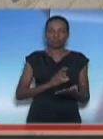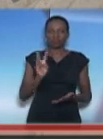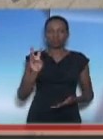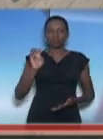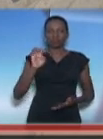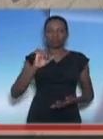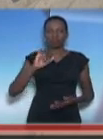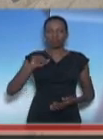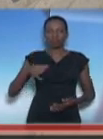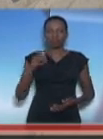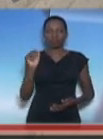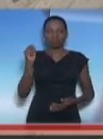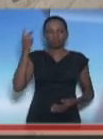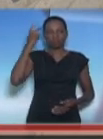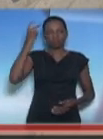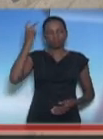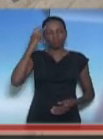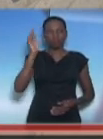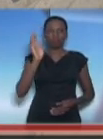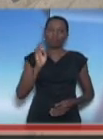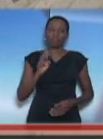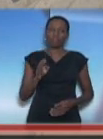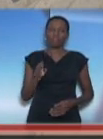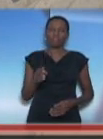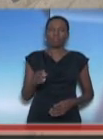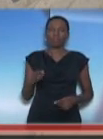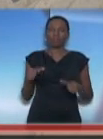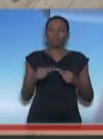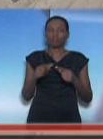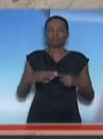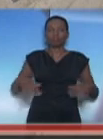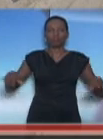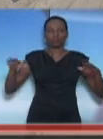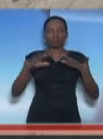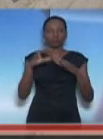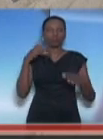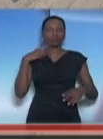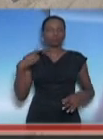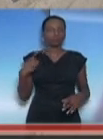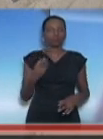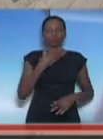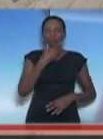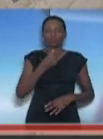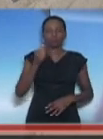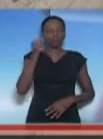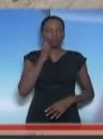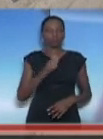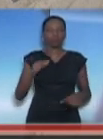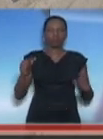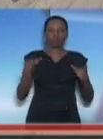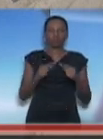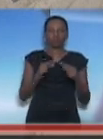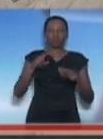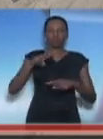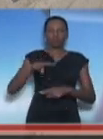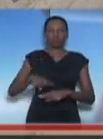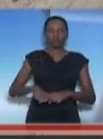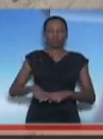um assunto interessante que tem a ver com todos os senhores deputados e senhoras deputadas, a respeito da prisão de um